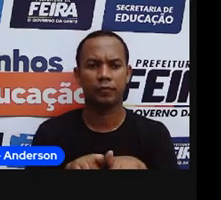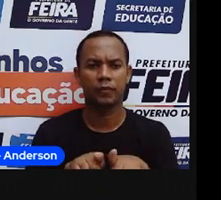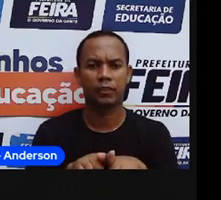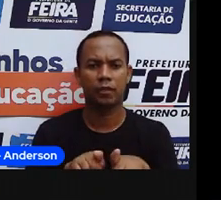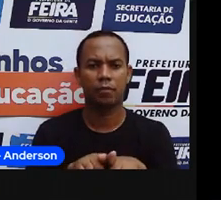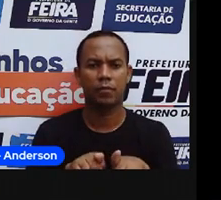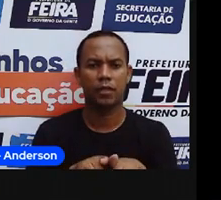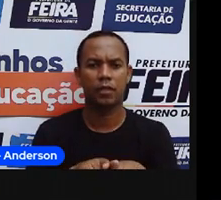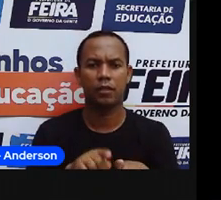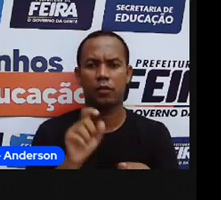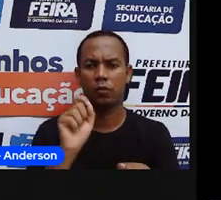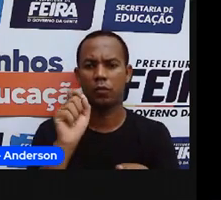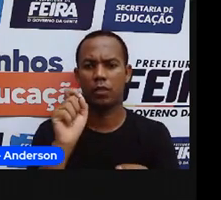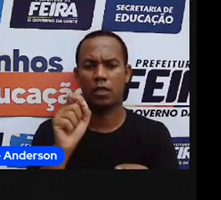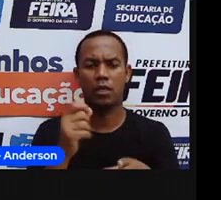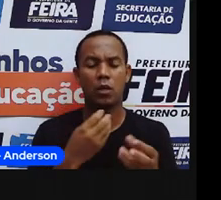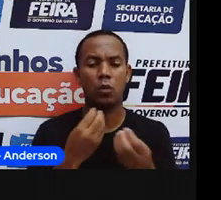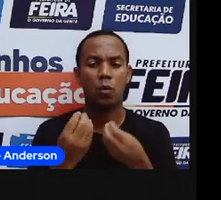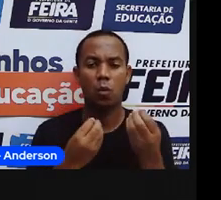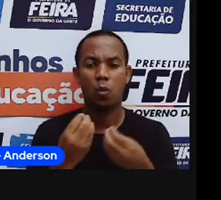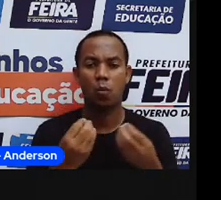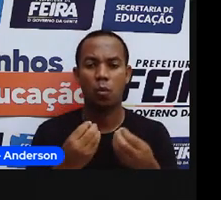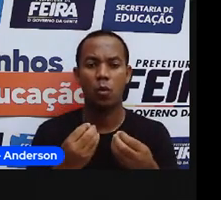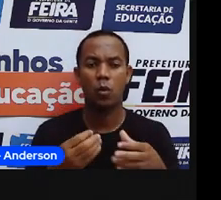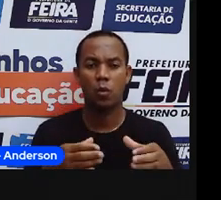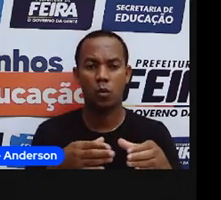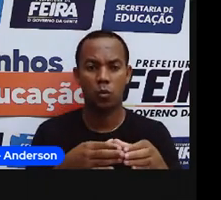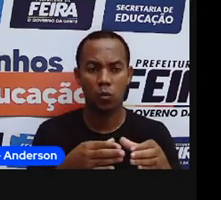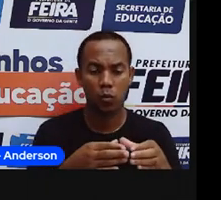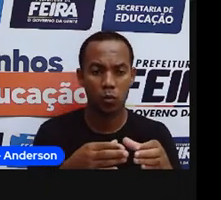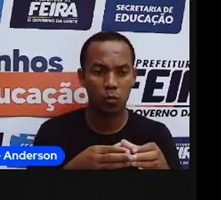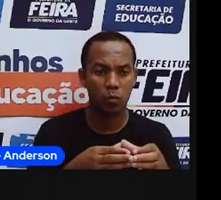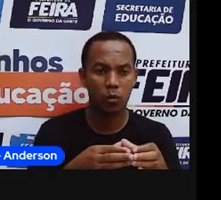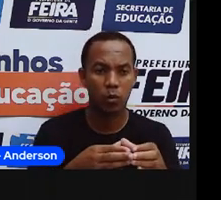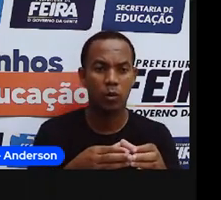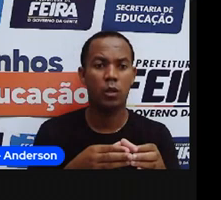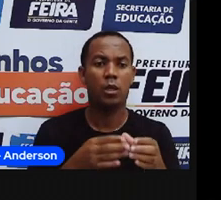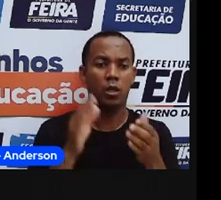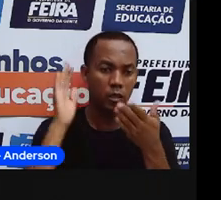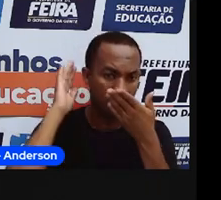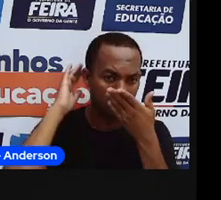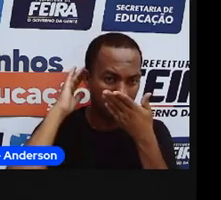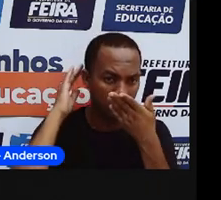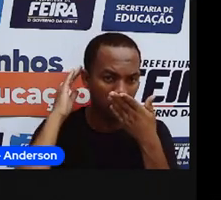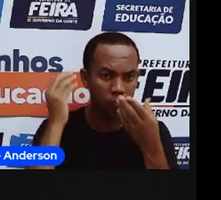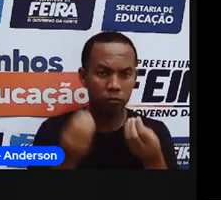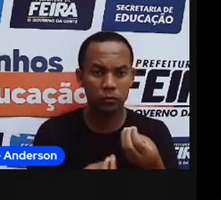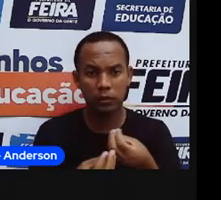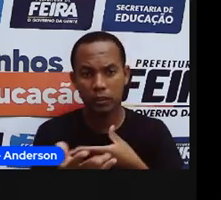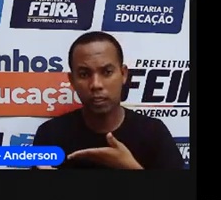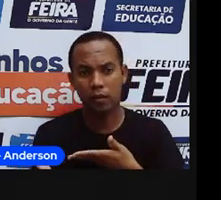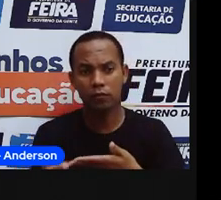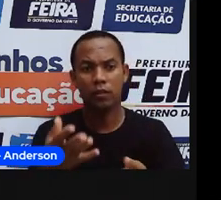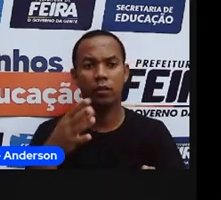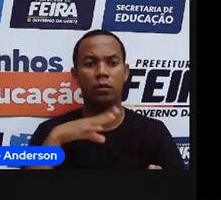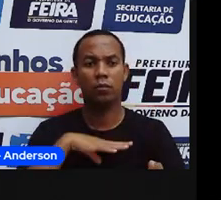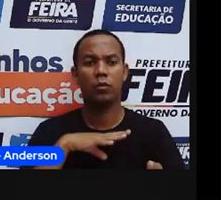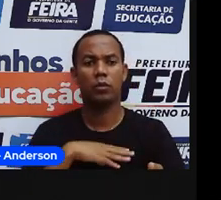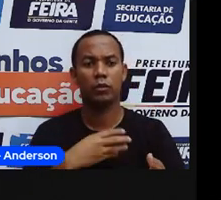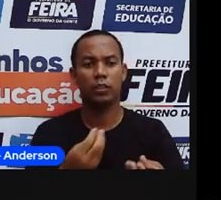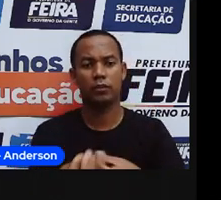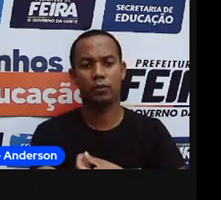Essa questão do influenciar. Os indígenas influenciaram os portugueses também influenciaram o quê? A